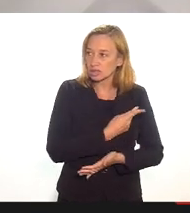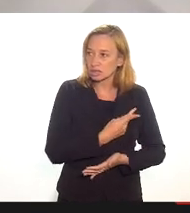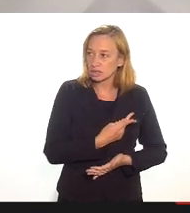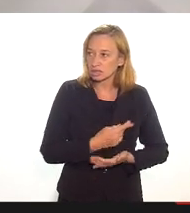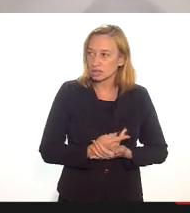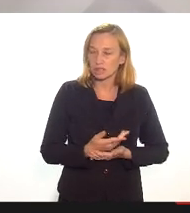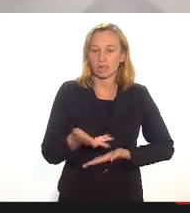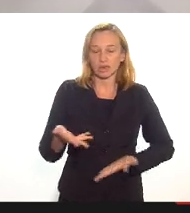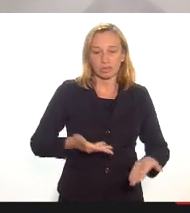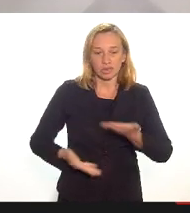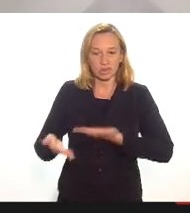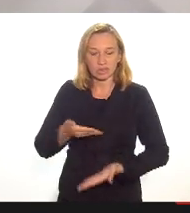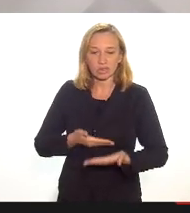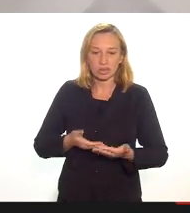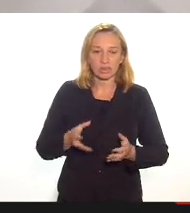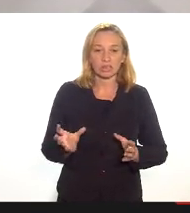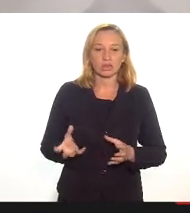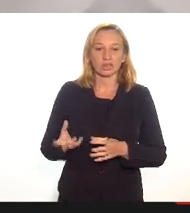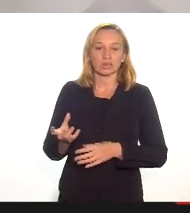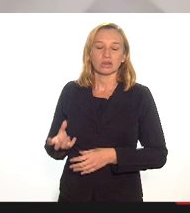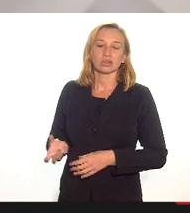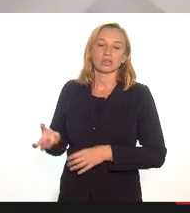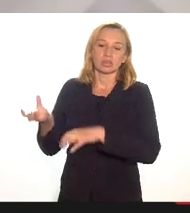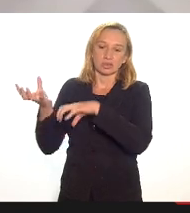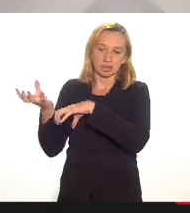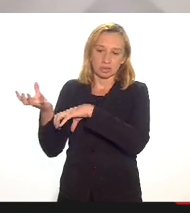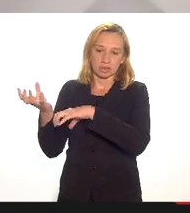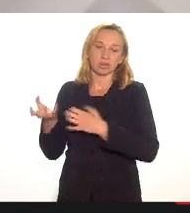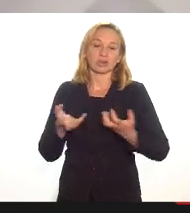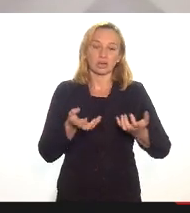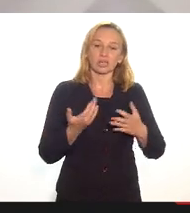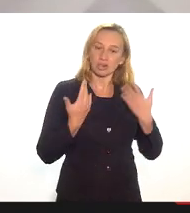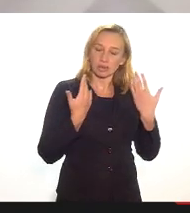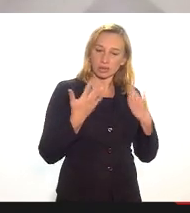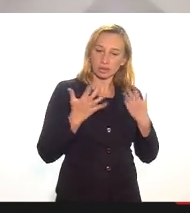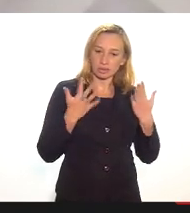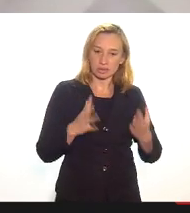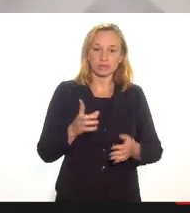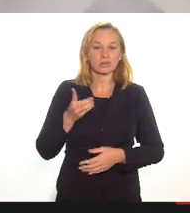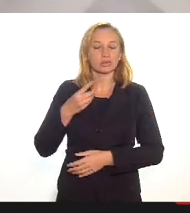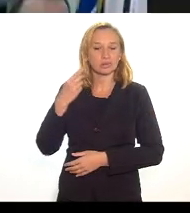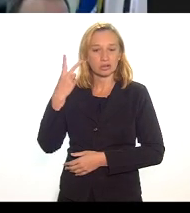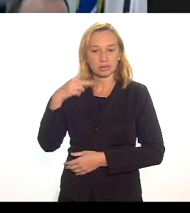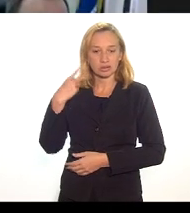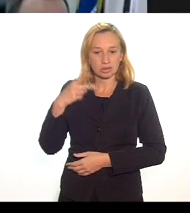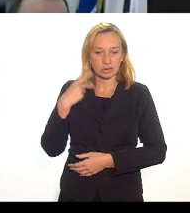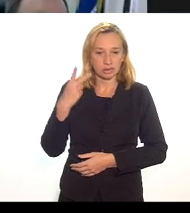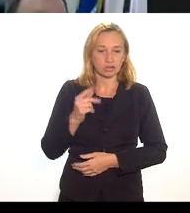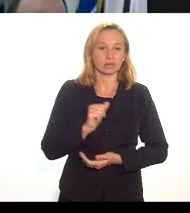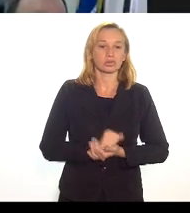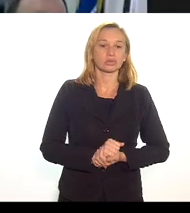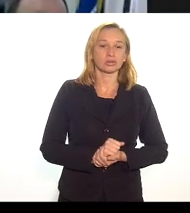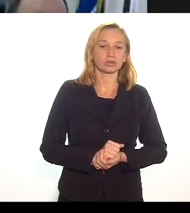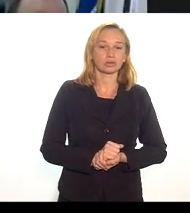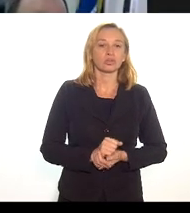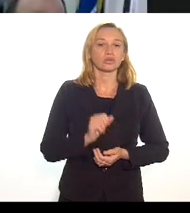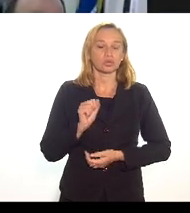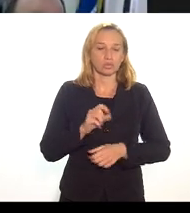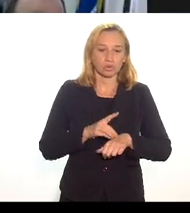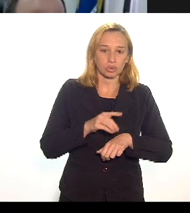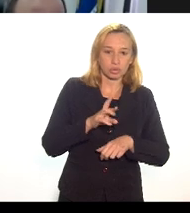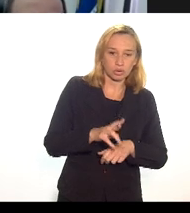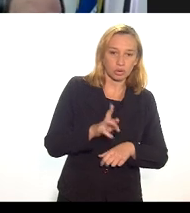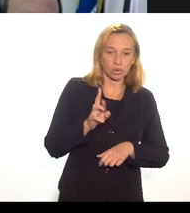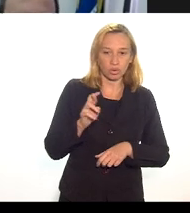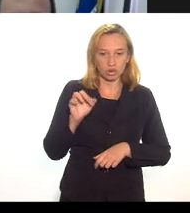em parceria com a Câmara Municipal, eu quero aproveitar, cumprimentar o vereador Paulo Pinheiro, que está presente, e o doutor Rodrigo Oliveira,